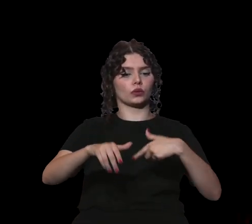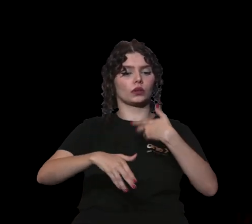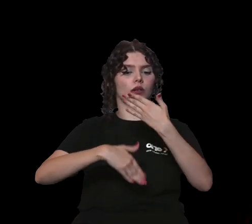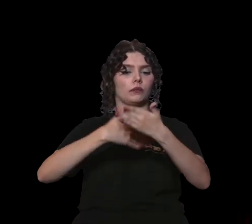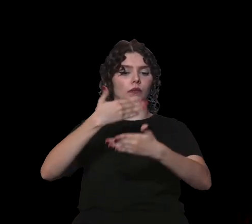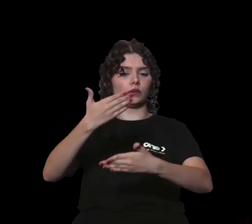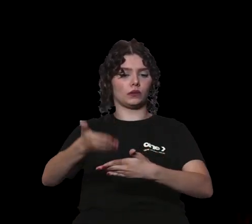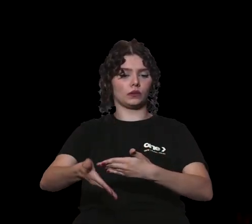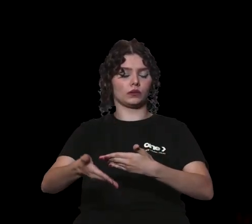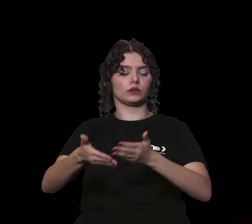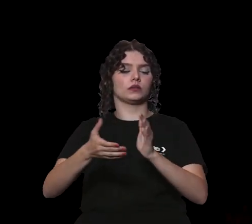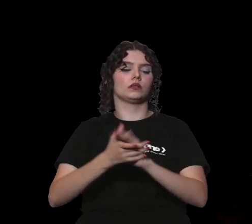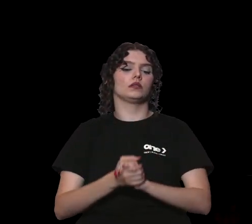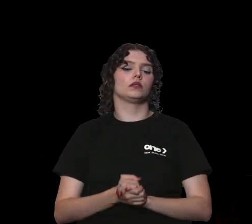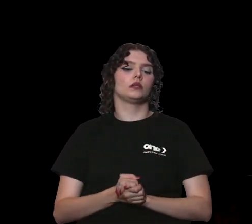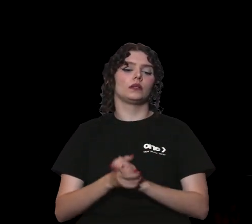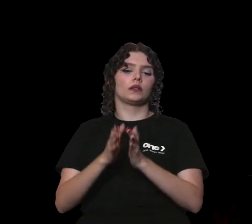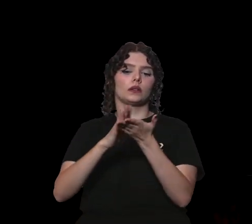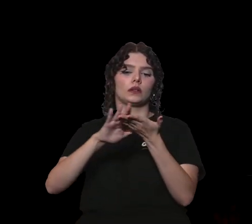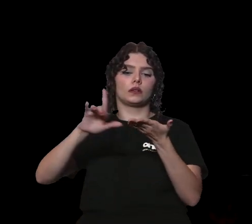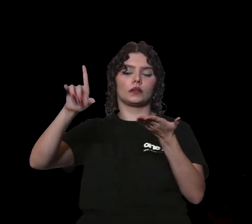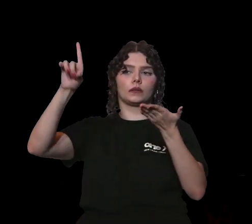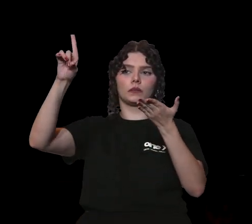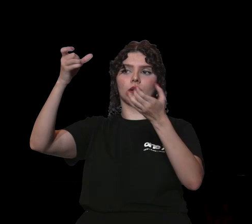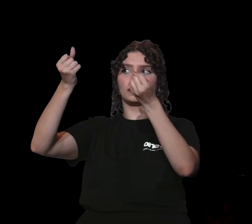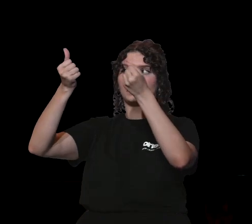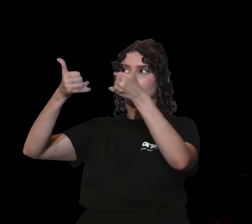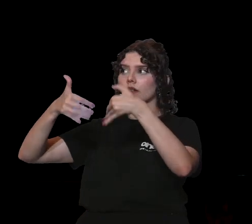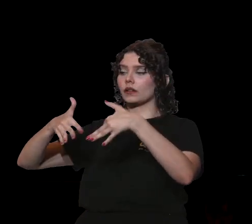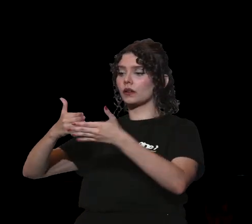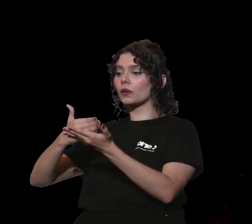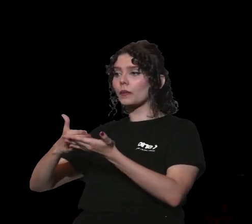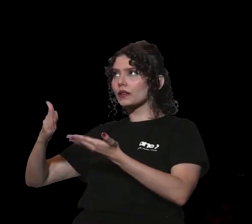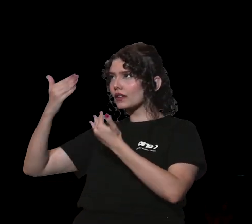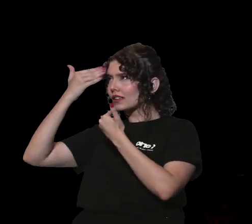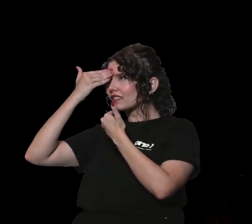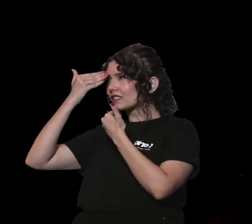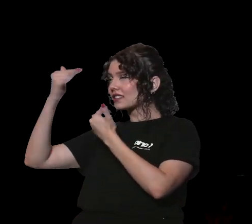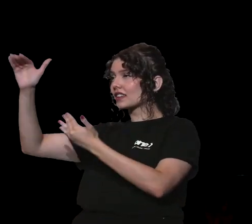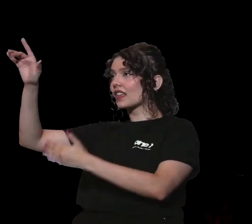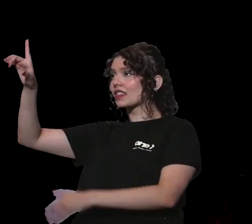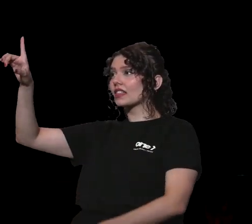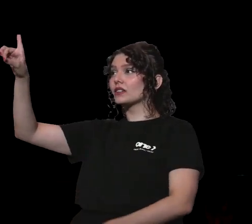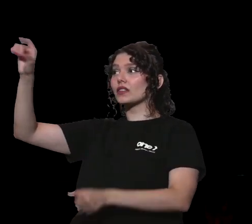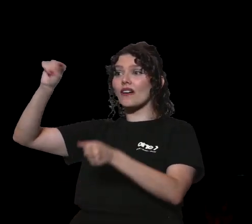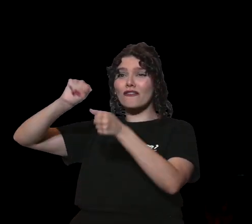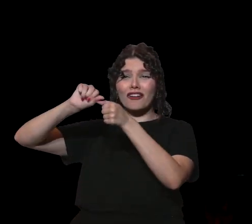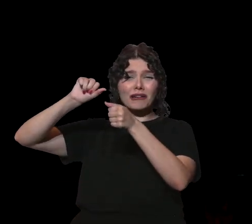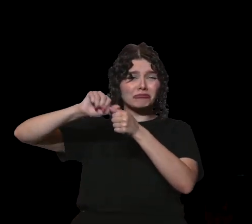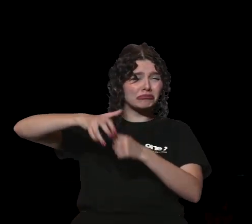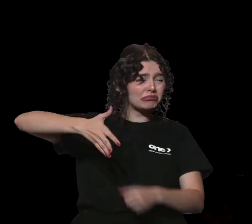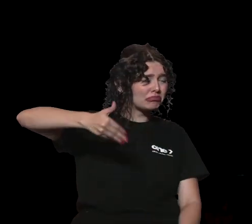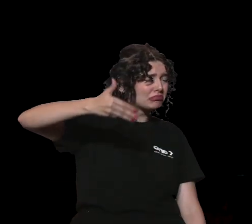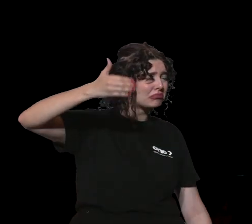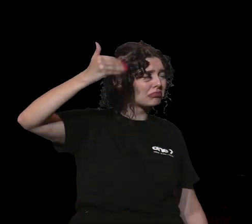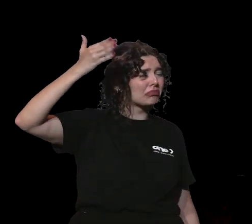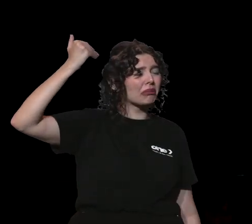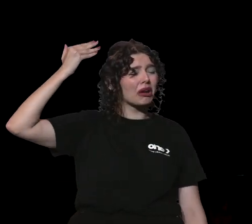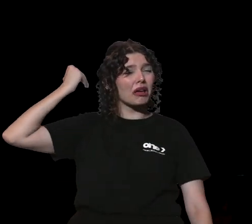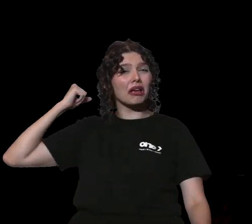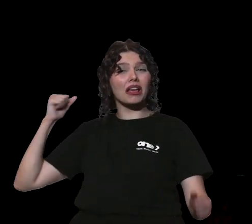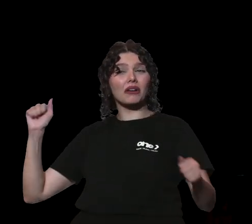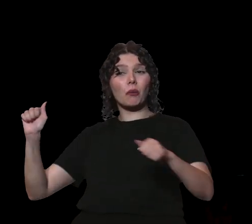em diante. A Bíblia diz que ele começa a agradecer a Deus pelo que Deus tinha feito lá atrás com